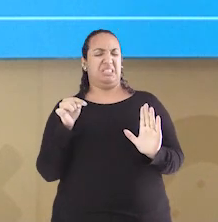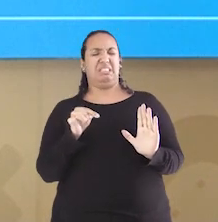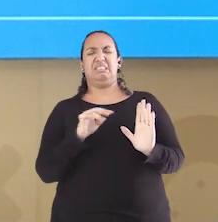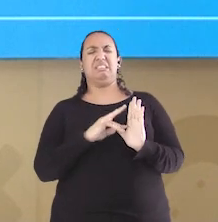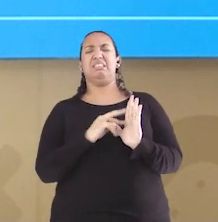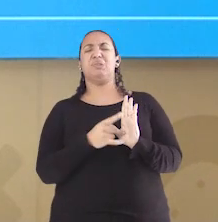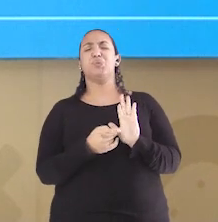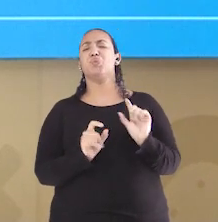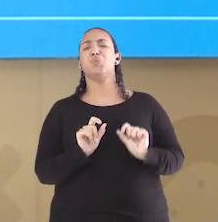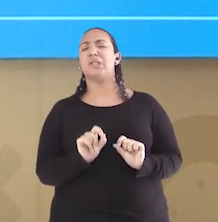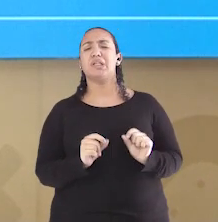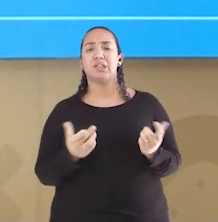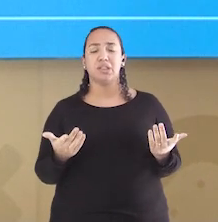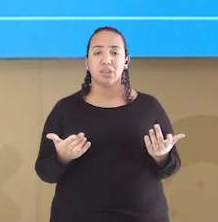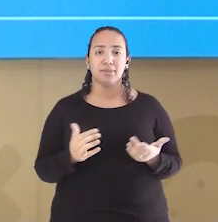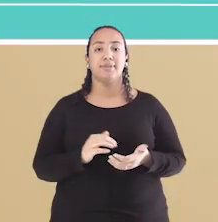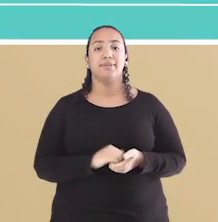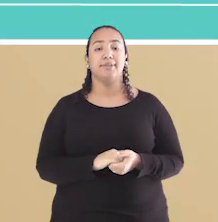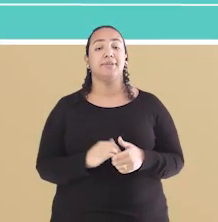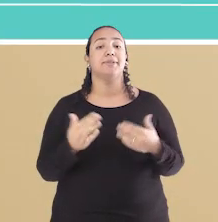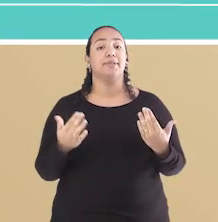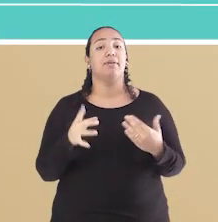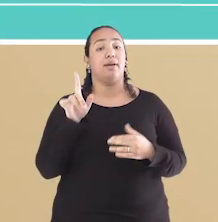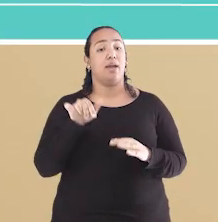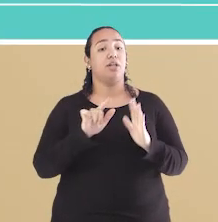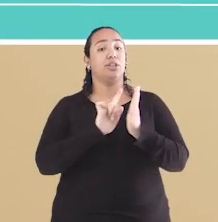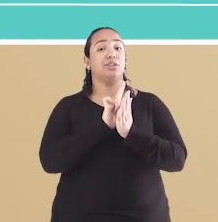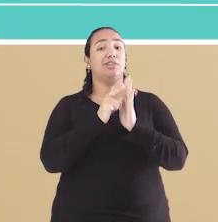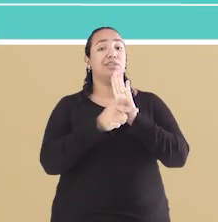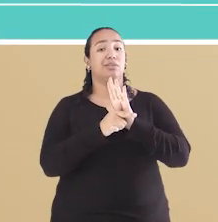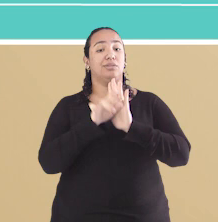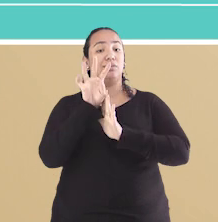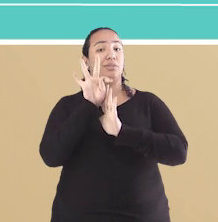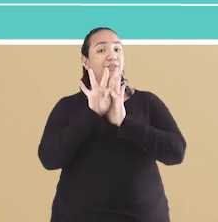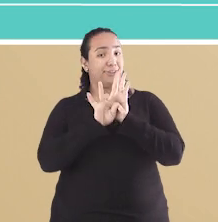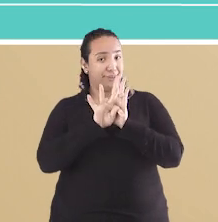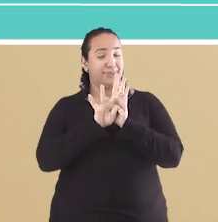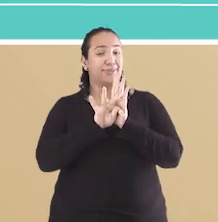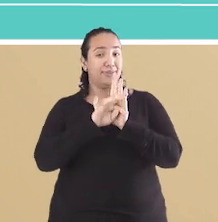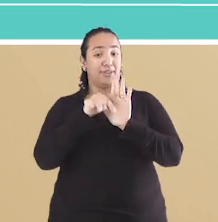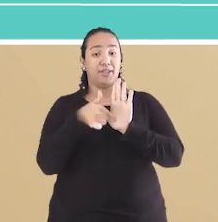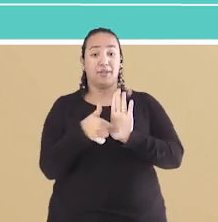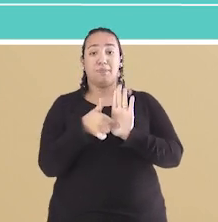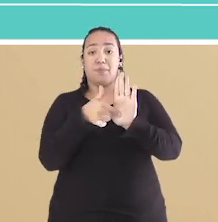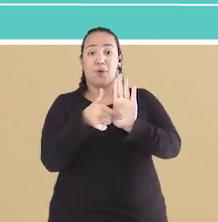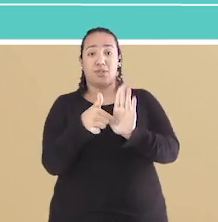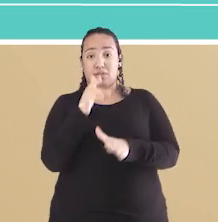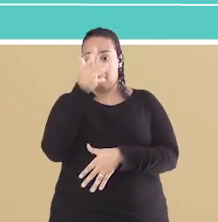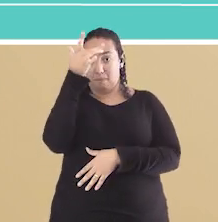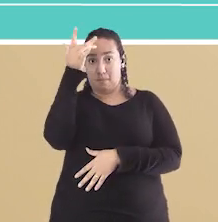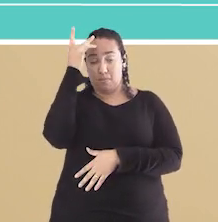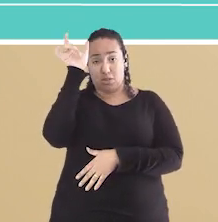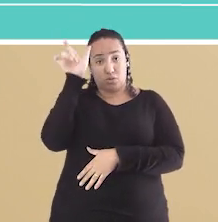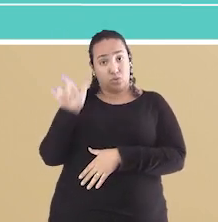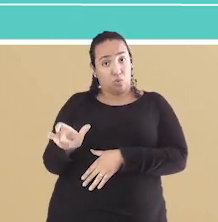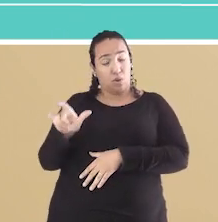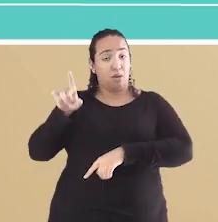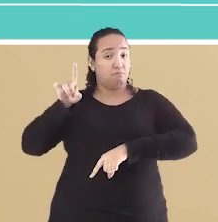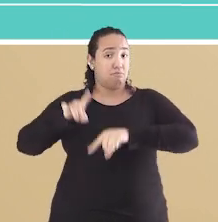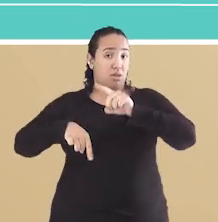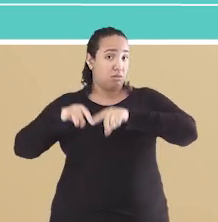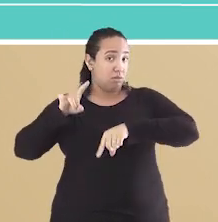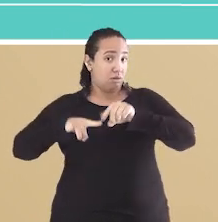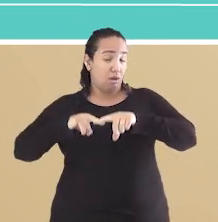que é esse anúncio publicitário? É um gênero textual que promove um produto, uma pessoa,